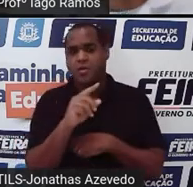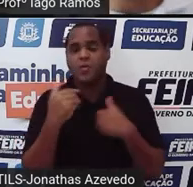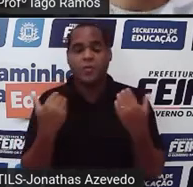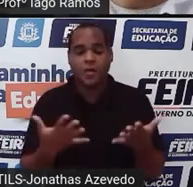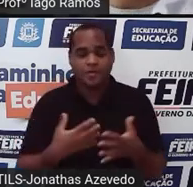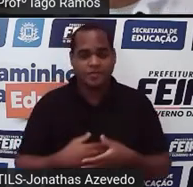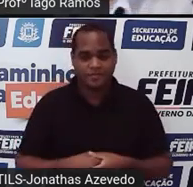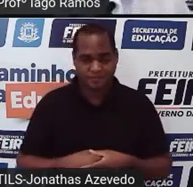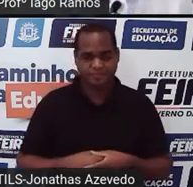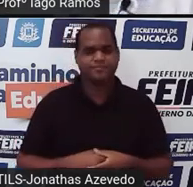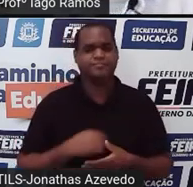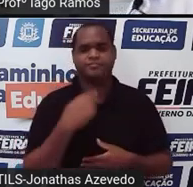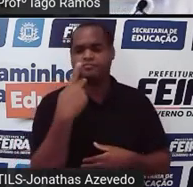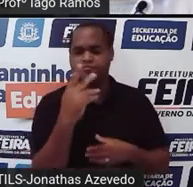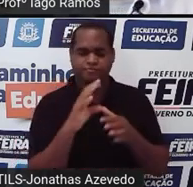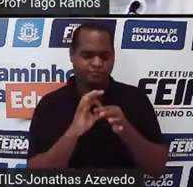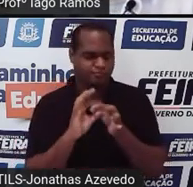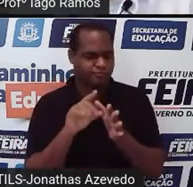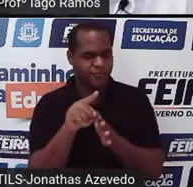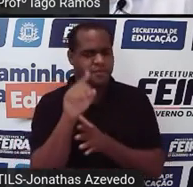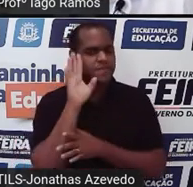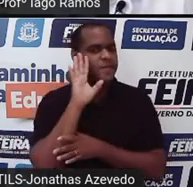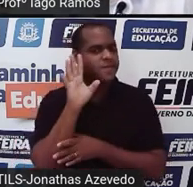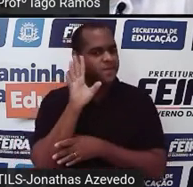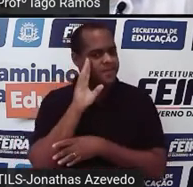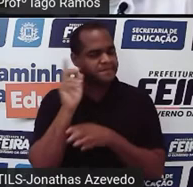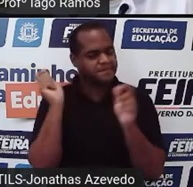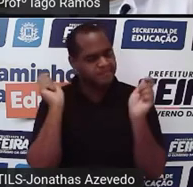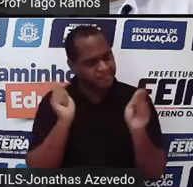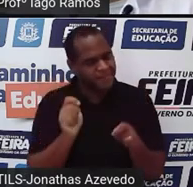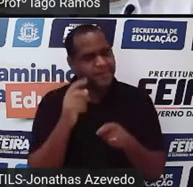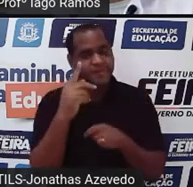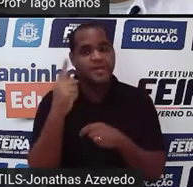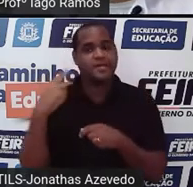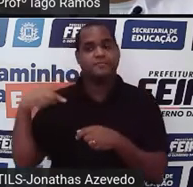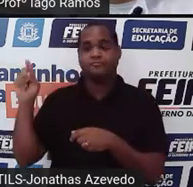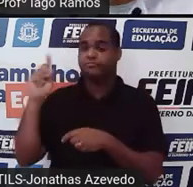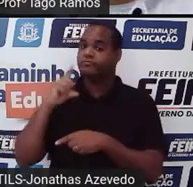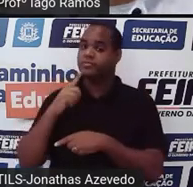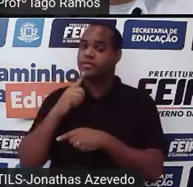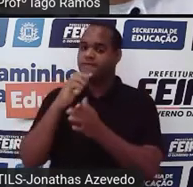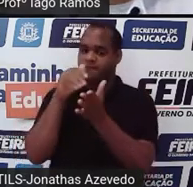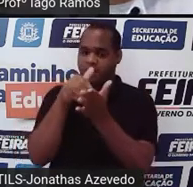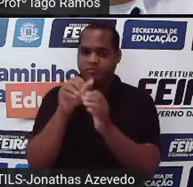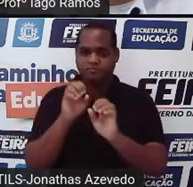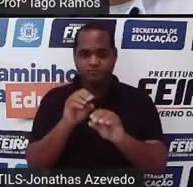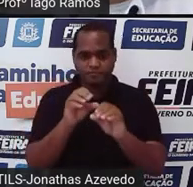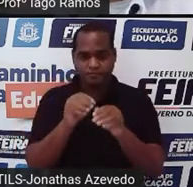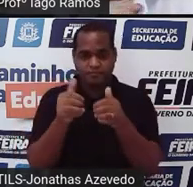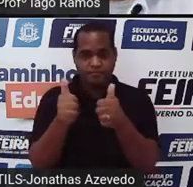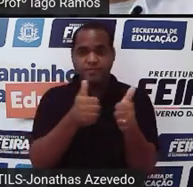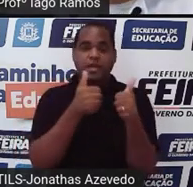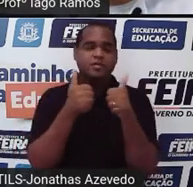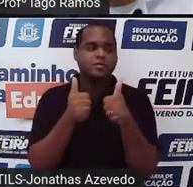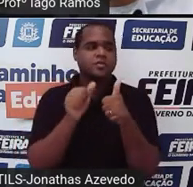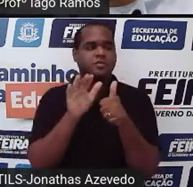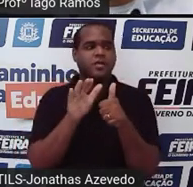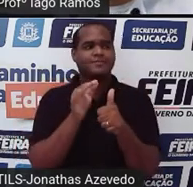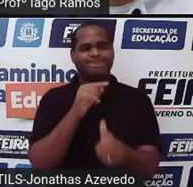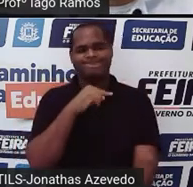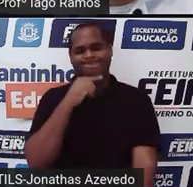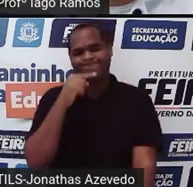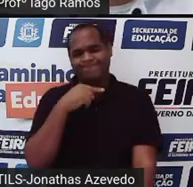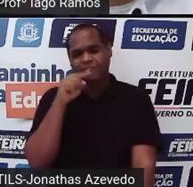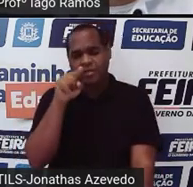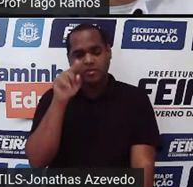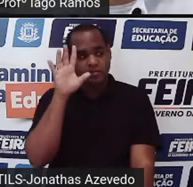então eu deixei isso daí para você pensar na aula anterior mas no finalzinho da aula não sei